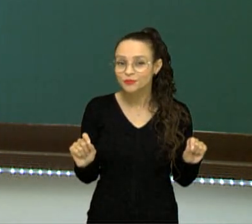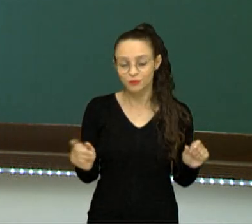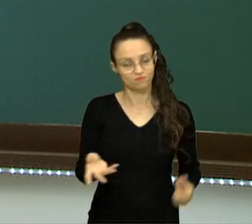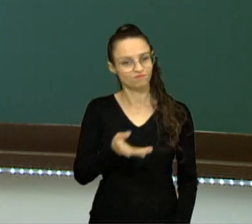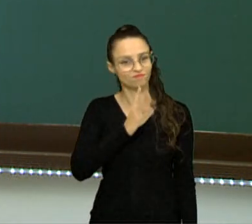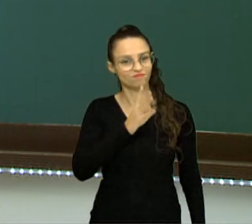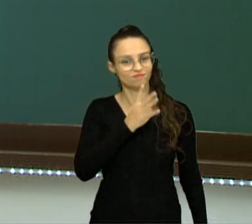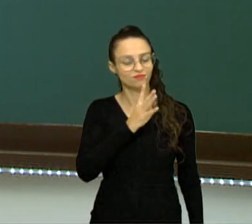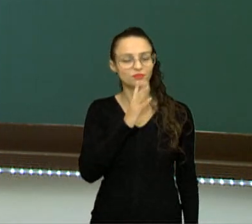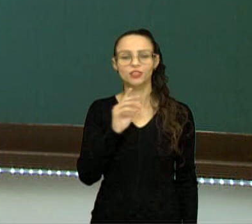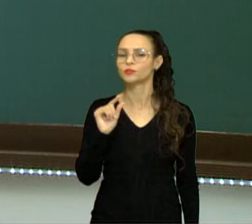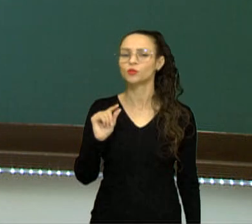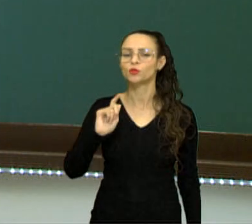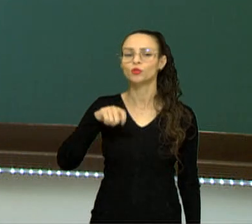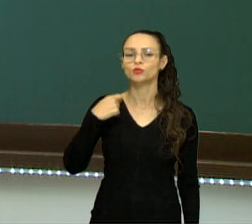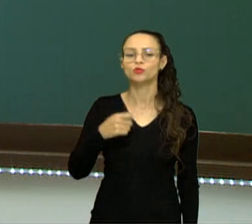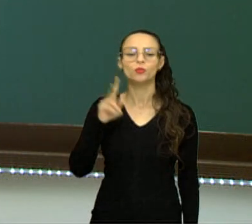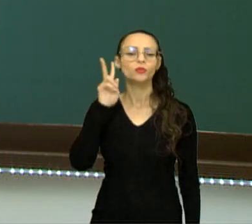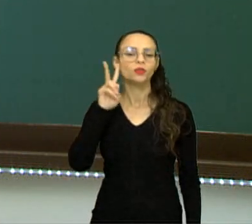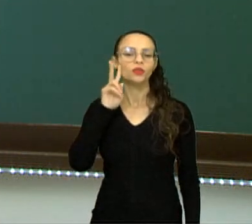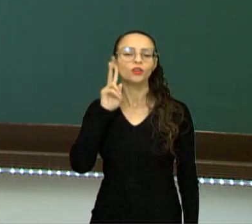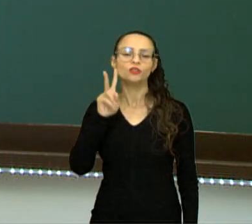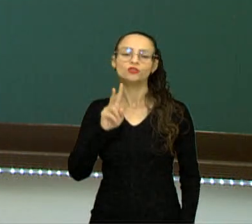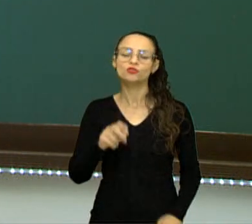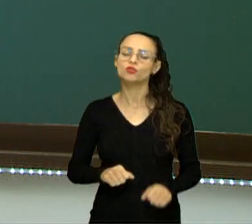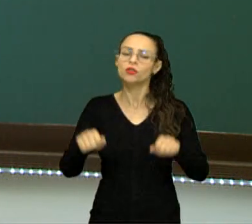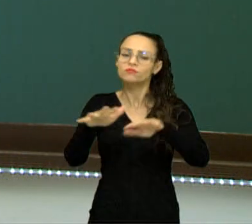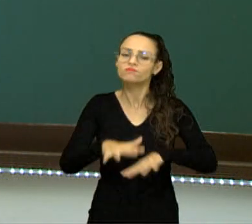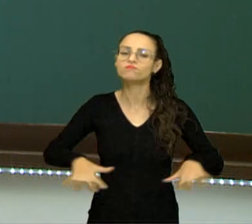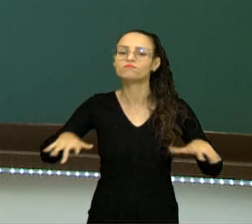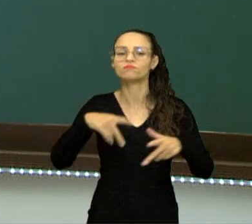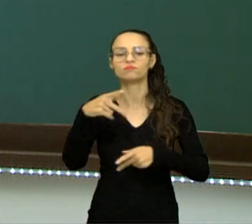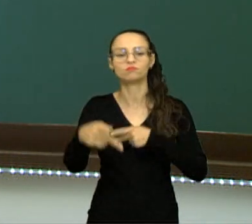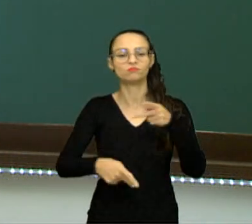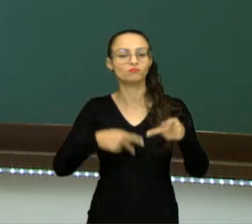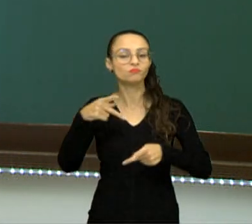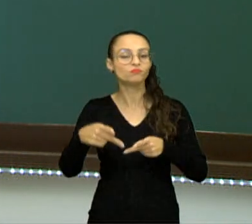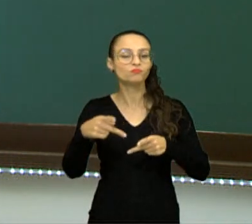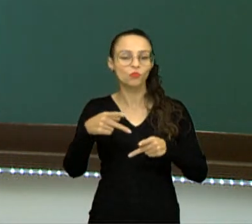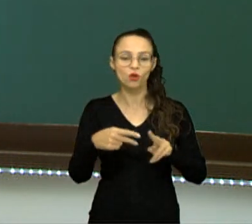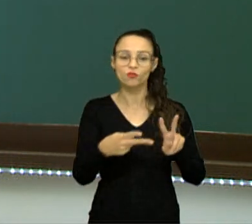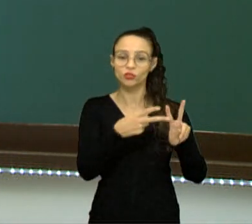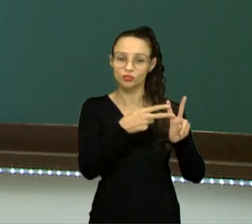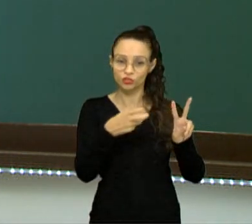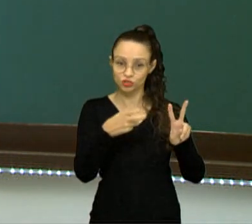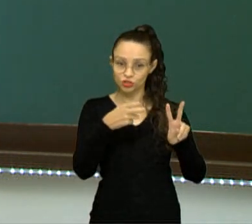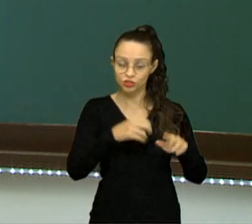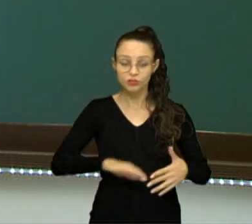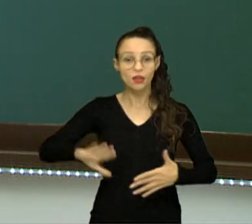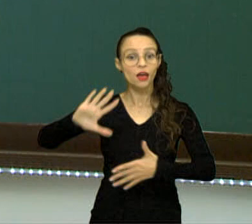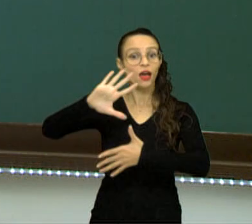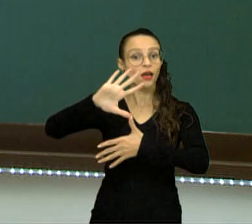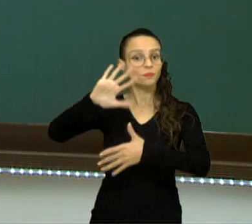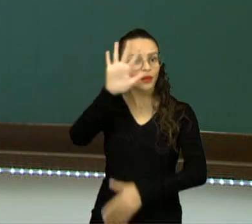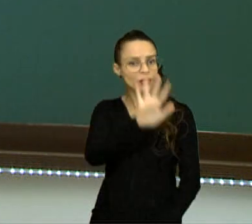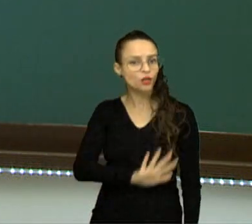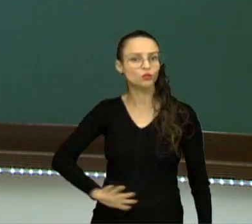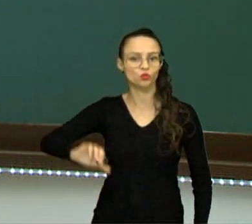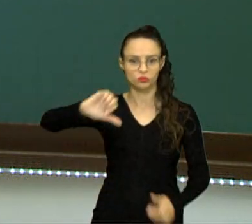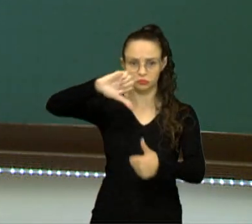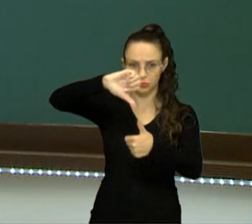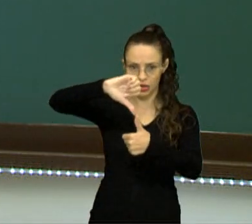Conhecendo um pouco a história dos povos indígenas na América, tudo, hein? Norte, Central, Sul, em uma aula.